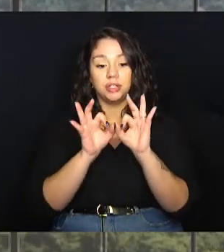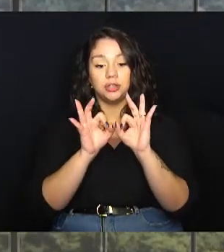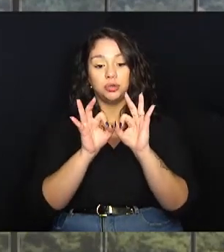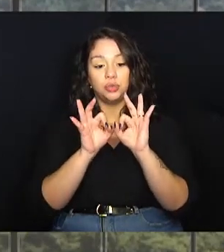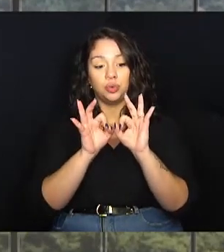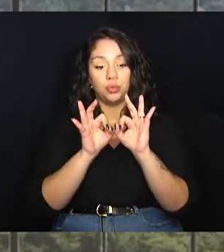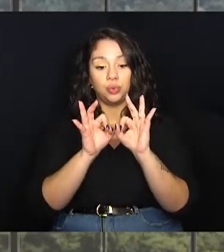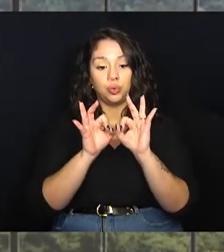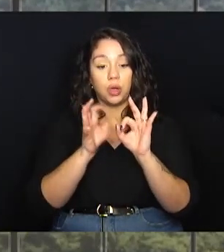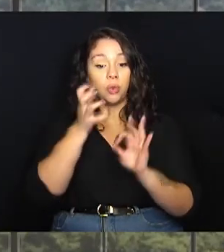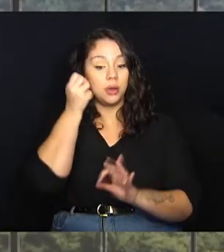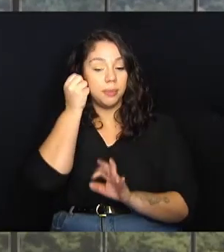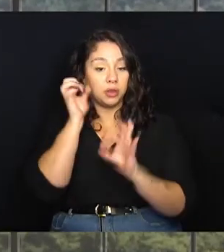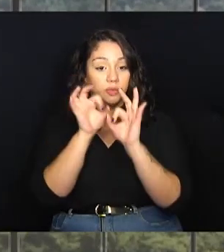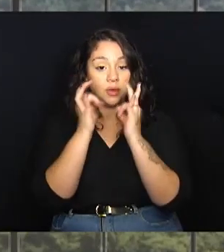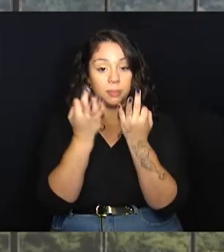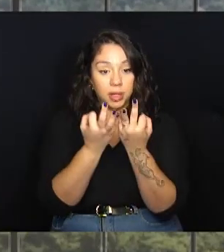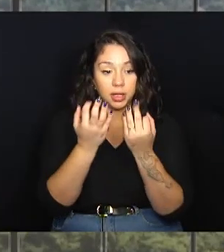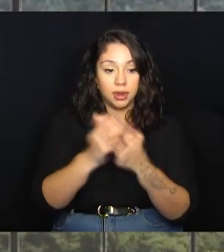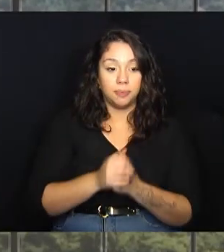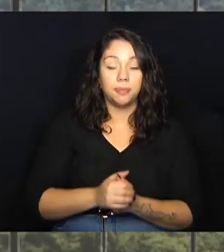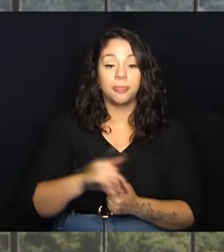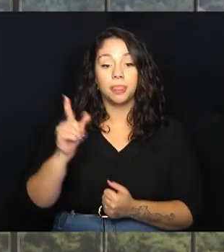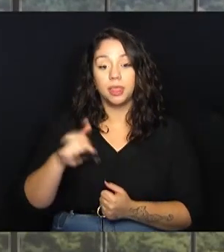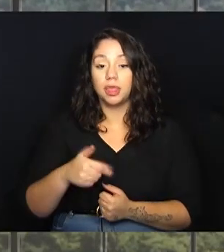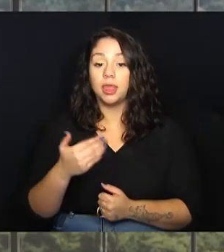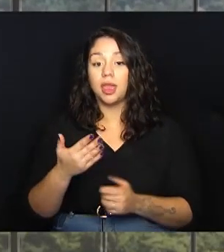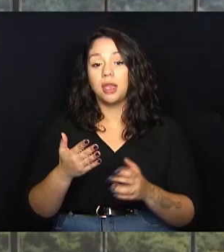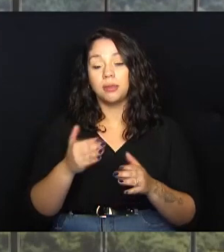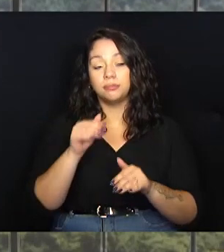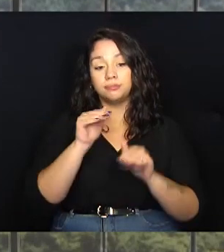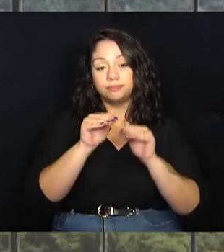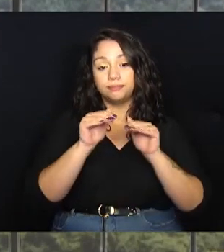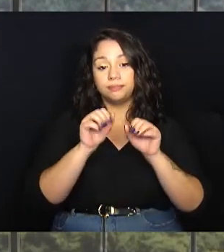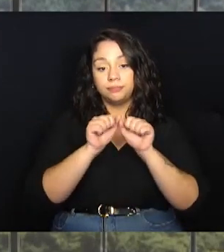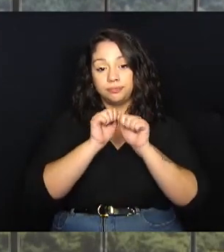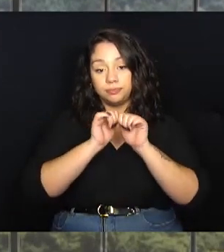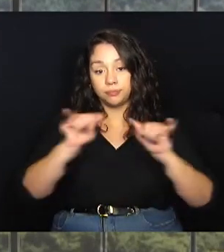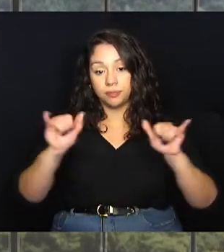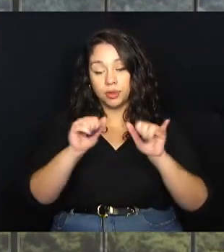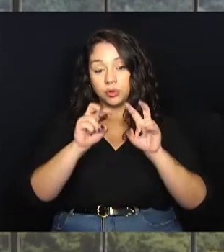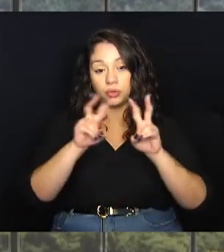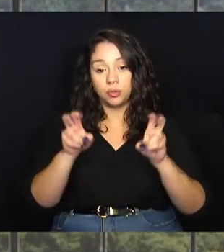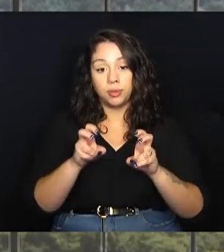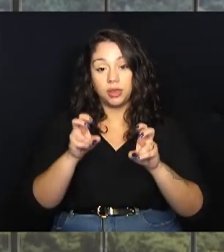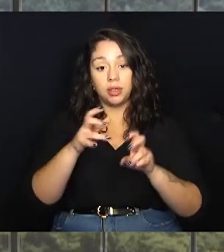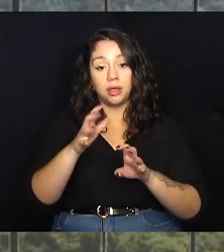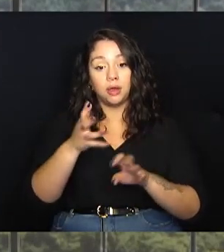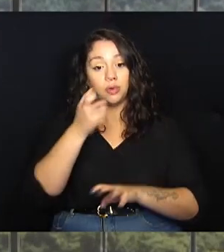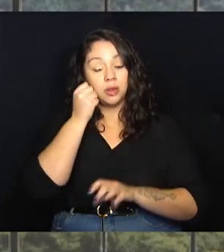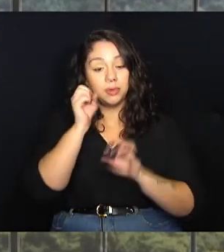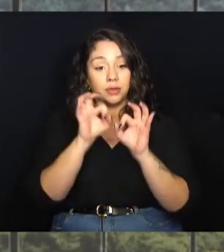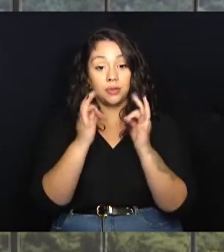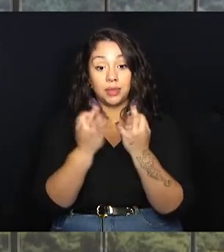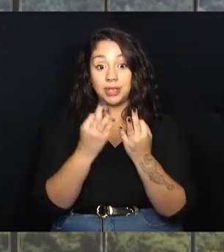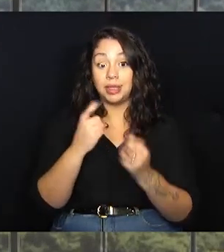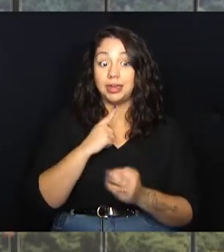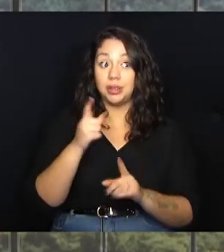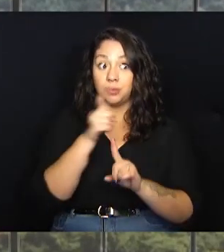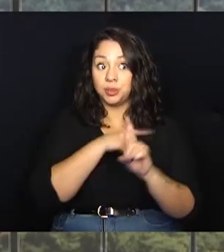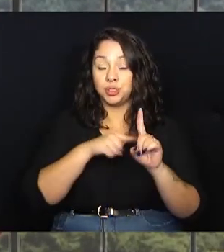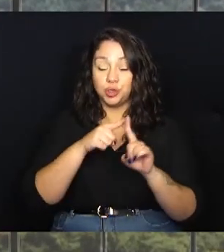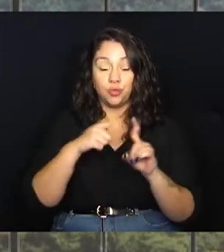familiaacolhedora.org.br, que é o Coalizão pelo Acolhimento em Família Acolhedora, que tem aqui, olha, uma grande missão,